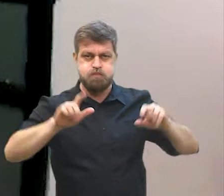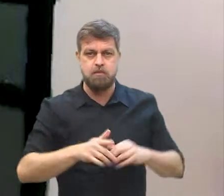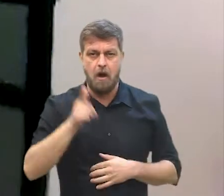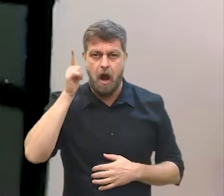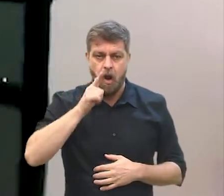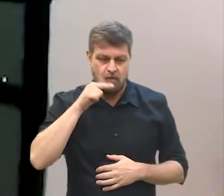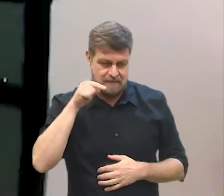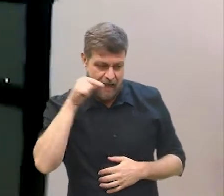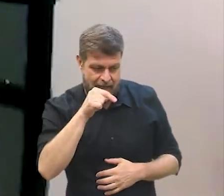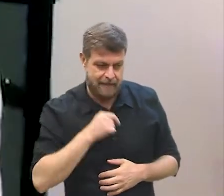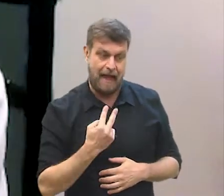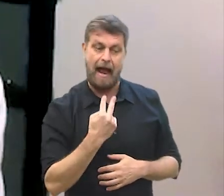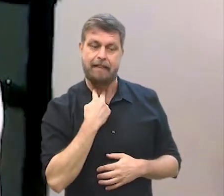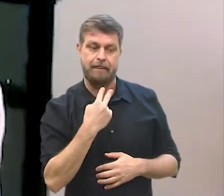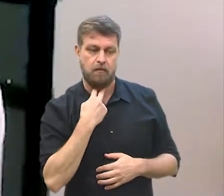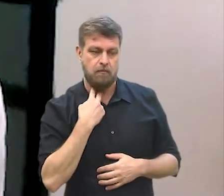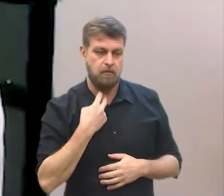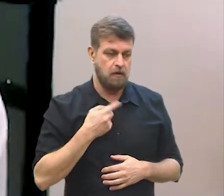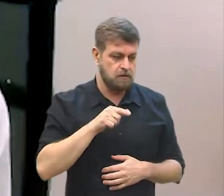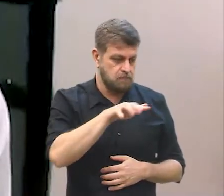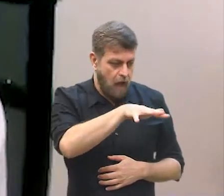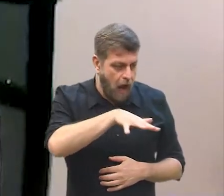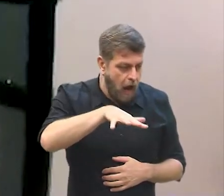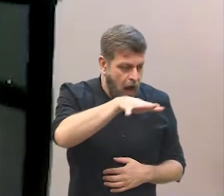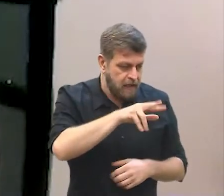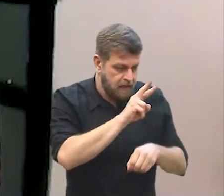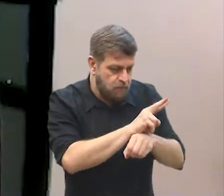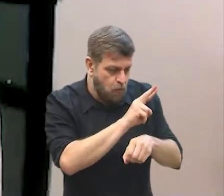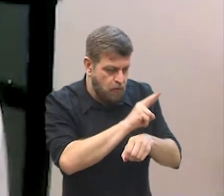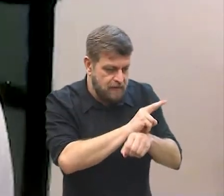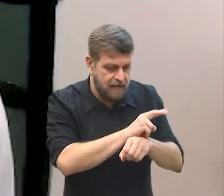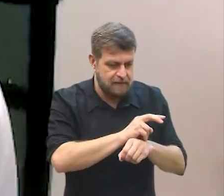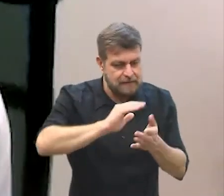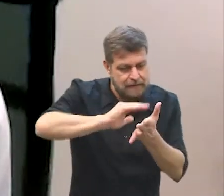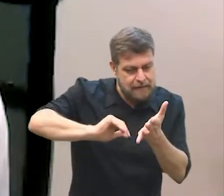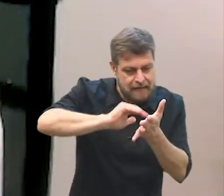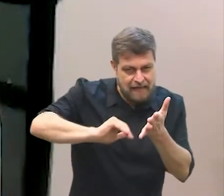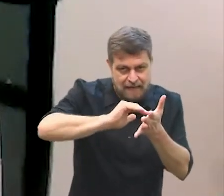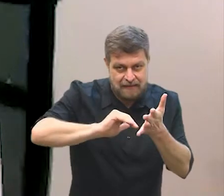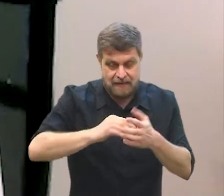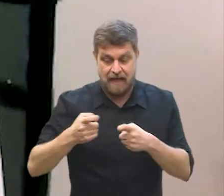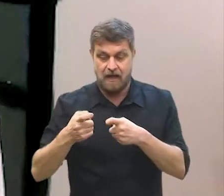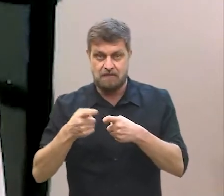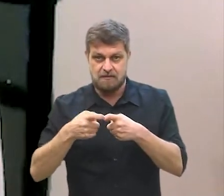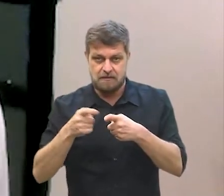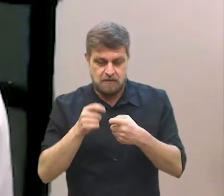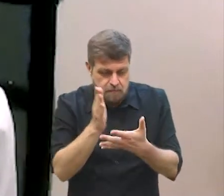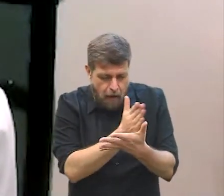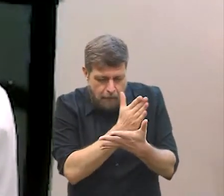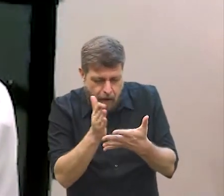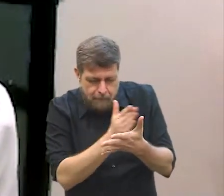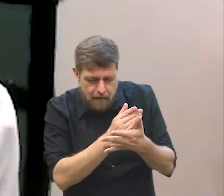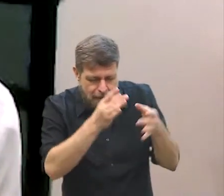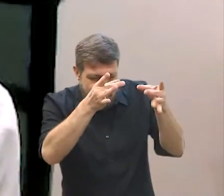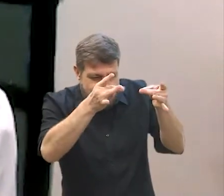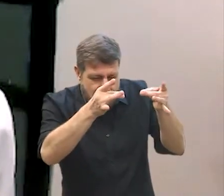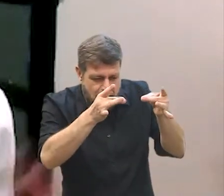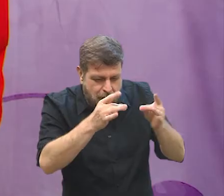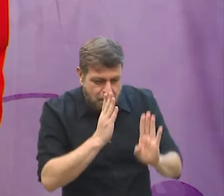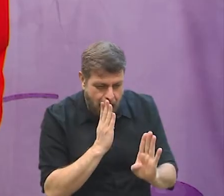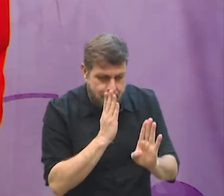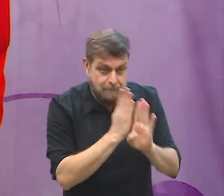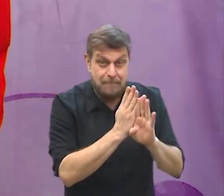não, isso aqui eu não vou mexer, isso aqui é a parte de nervo. Então, o cirurgião consegue ter a precisão de que